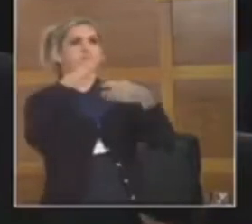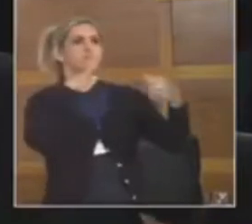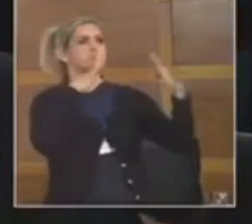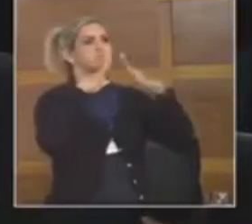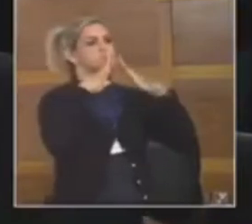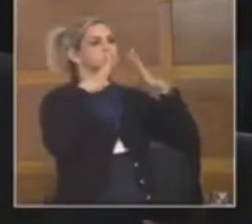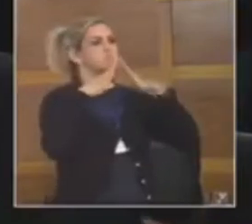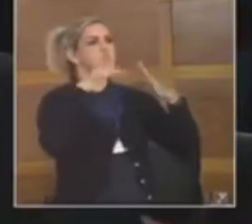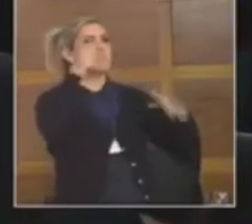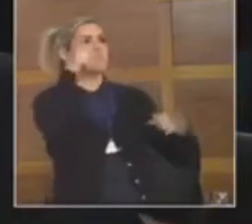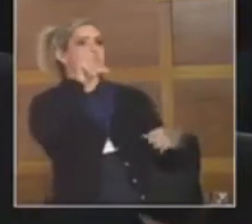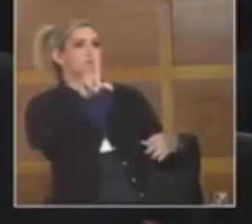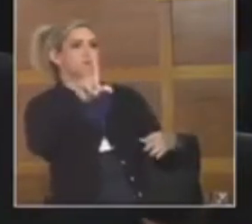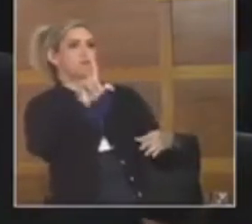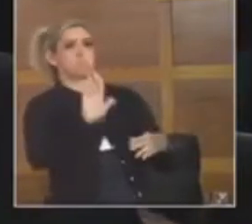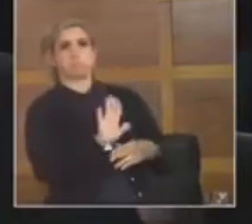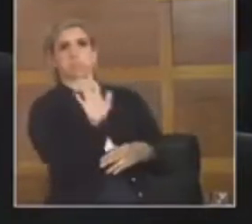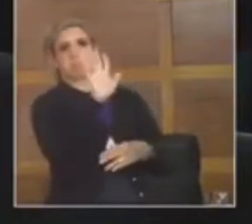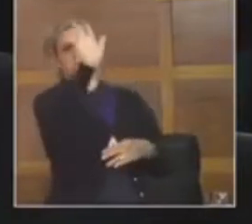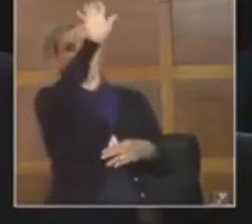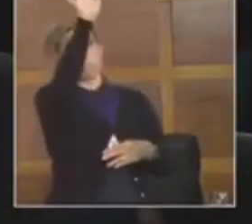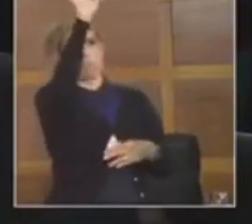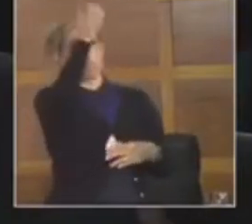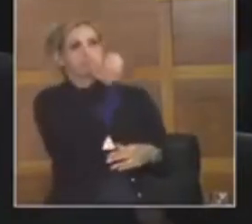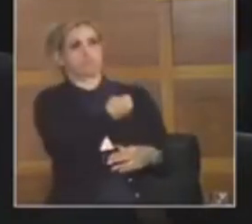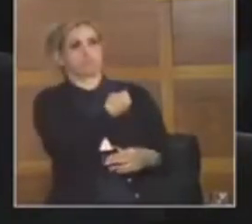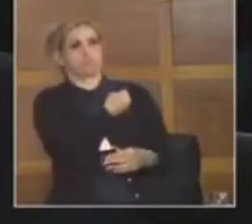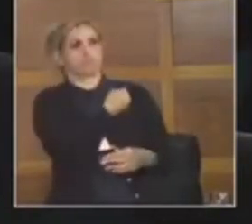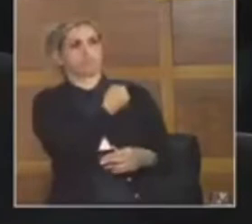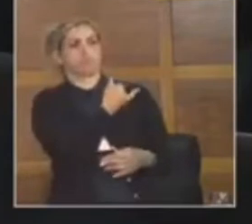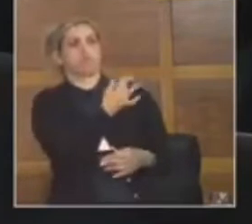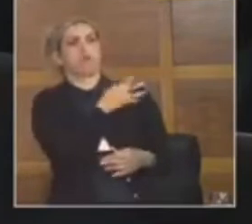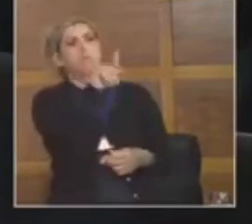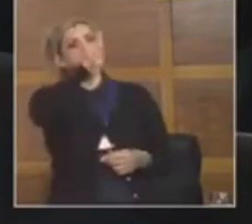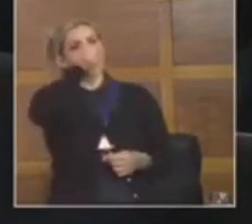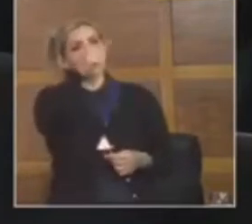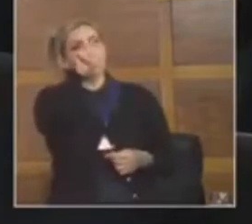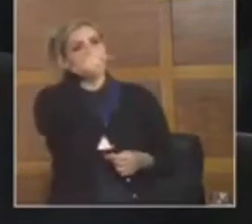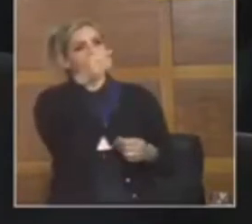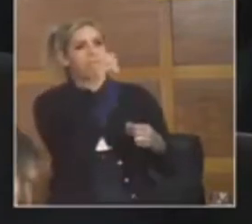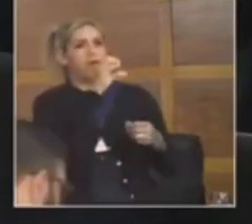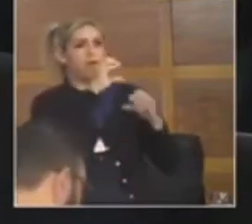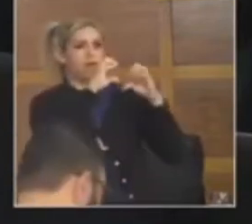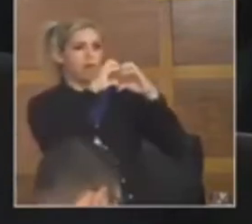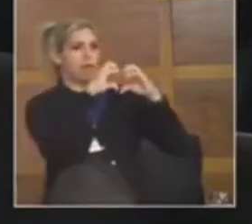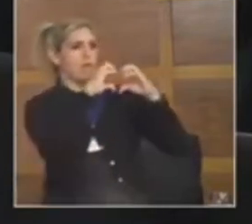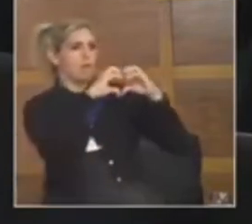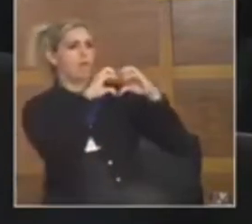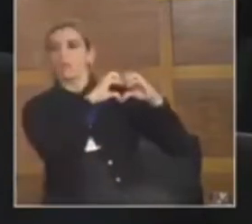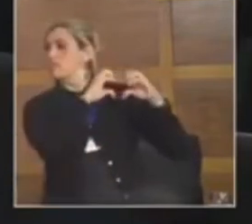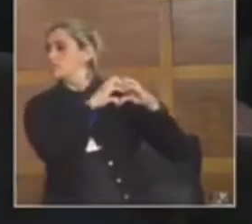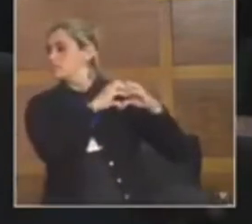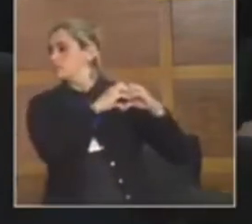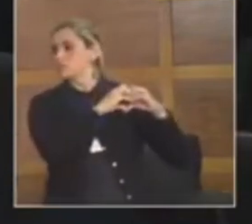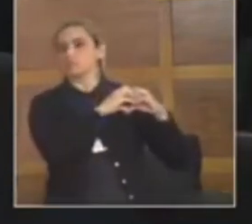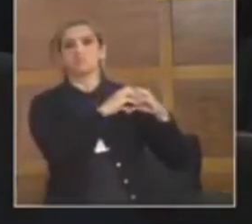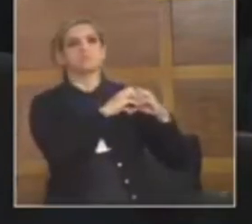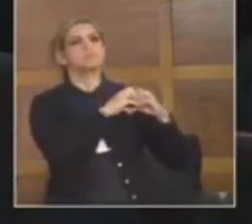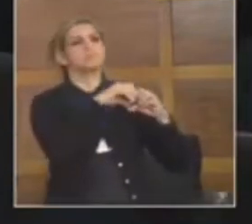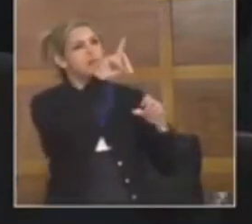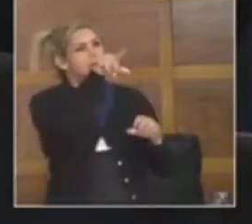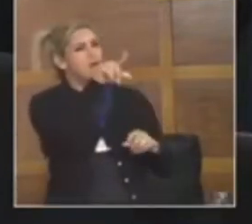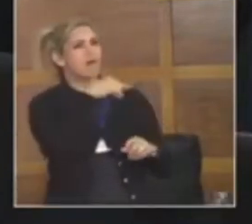querer ganhar mérito em cima dos outros três vereadores e essa questão já tá ficando